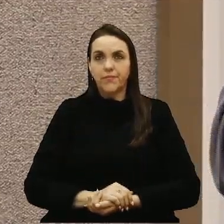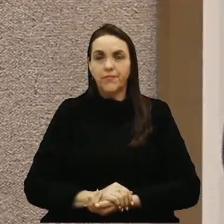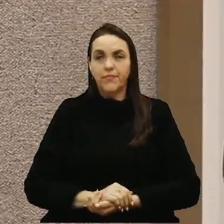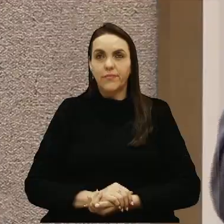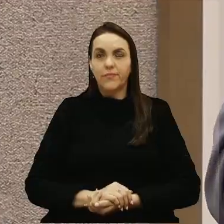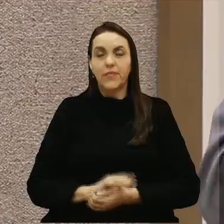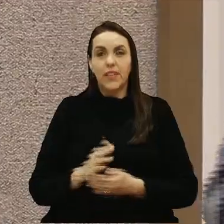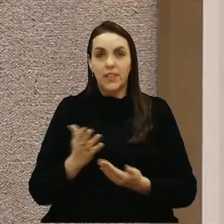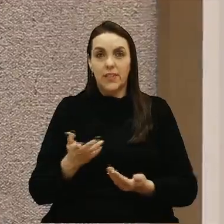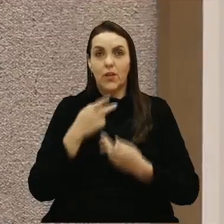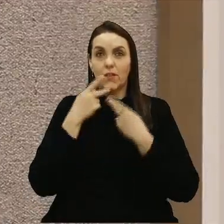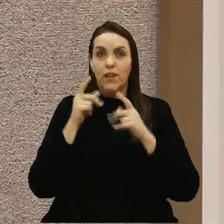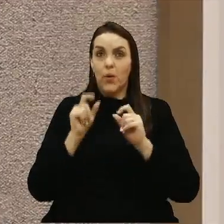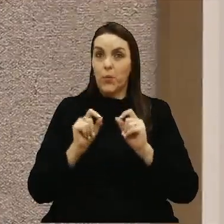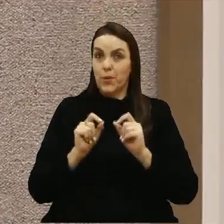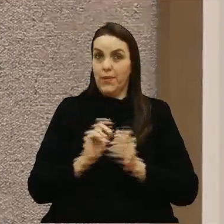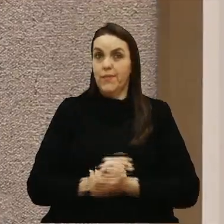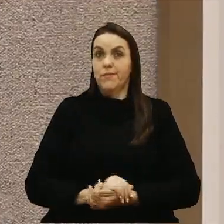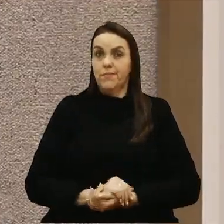Então eu quero dizer o seguinte,